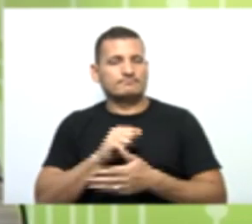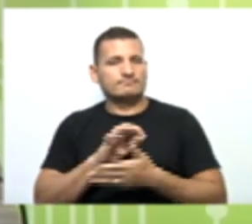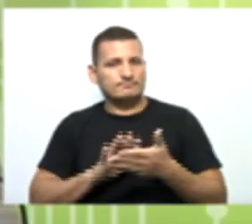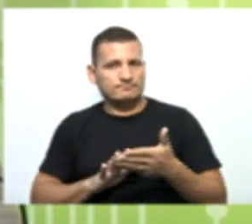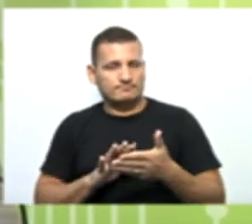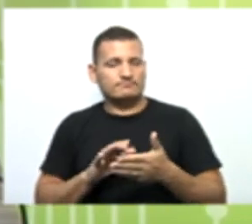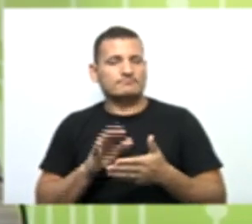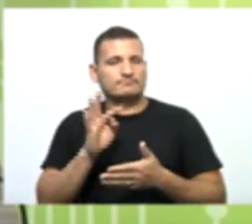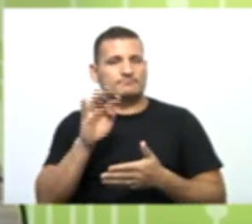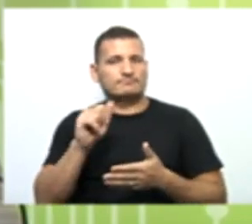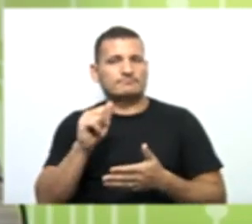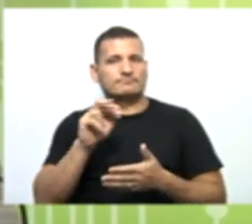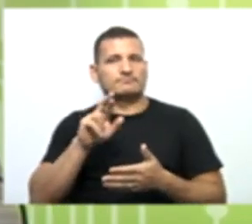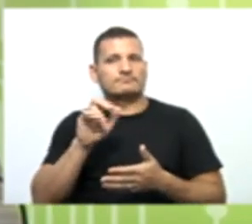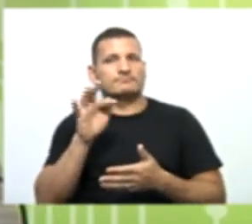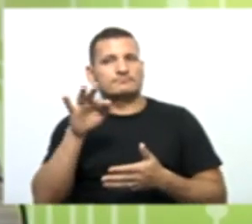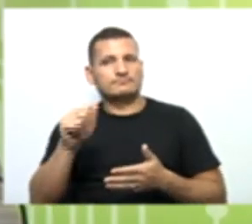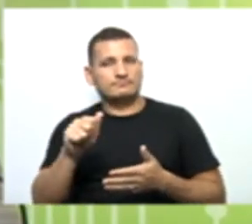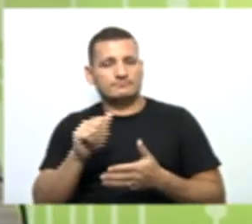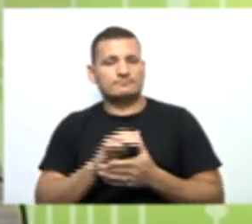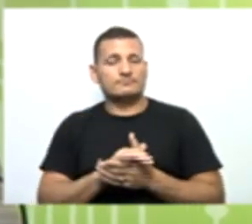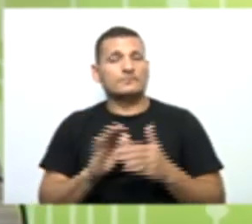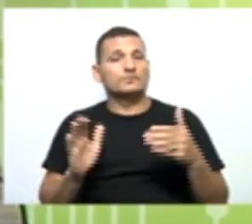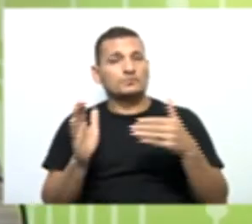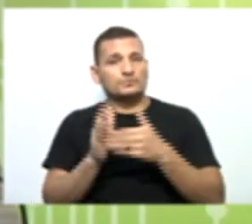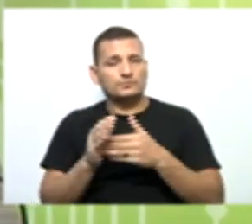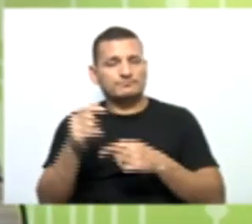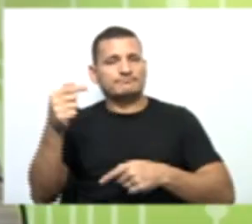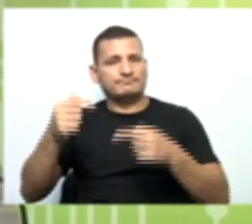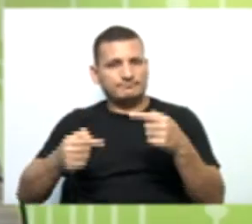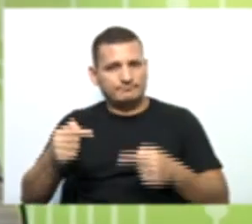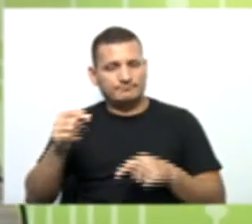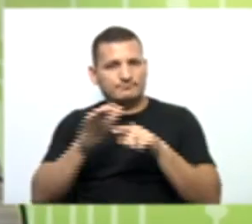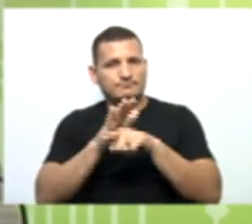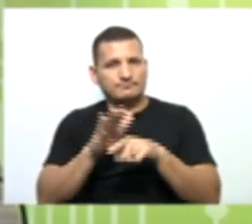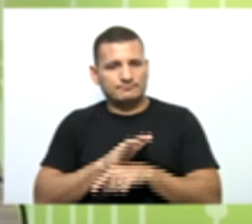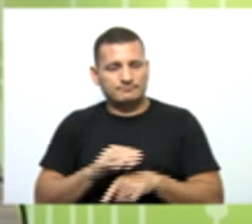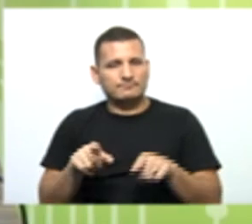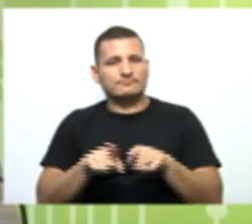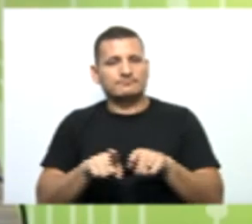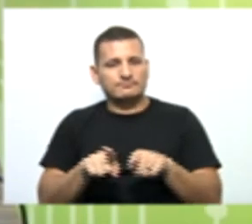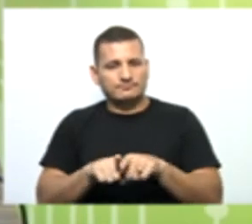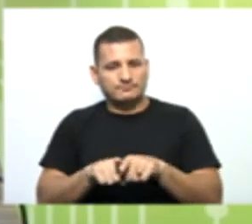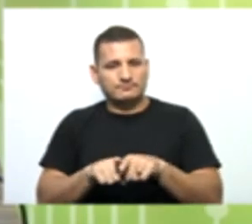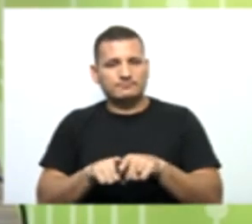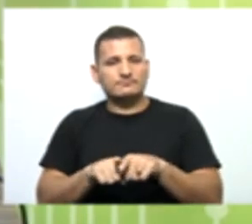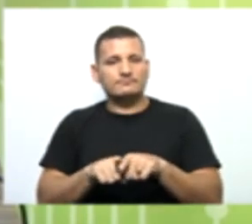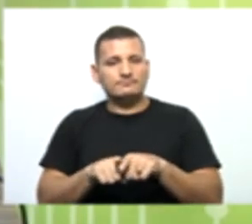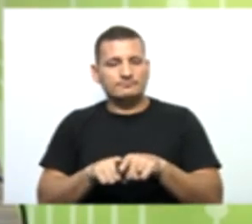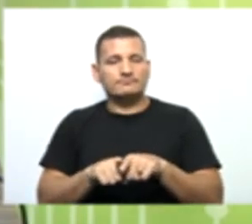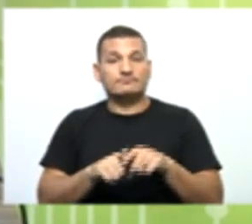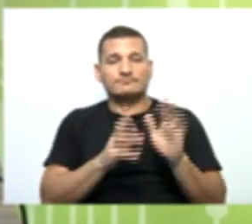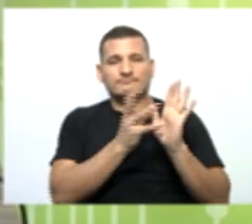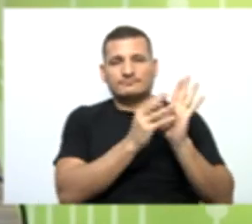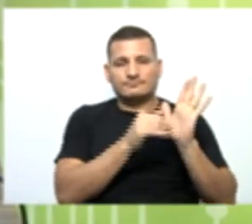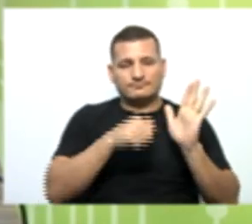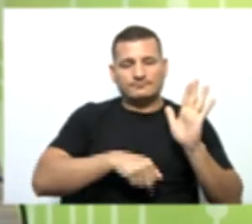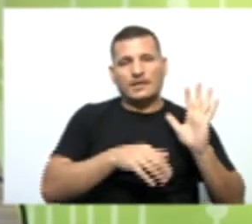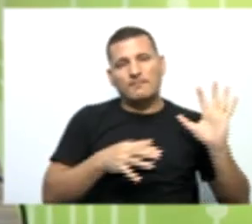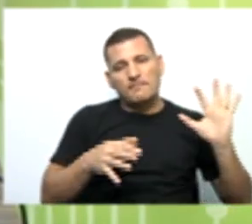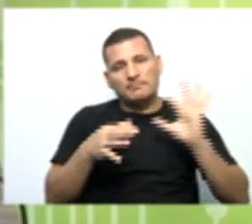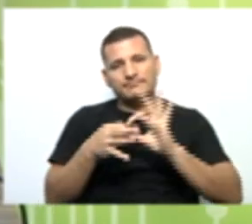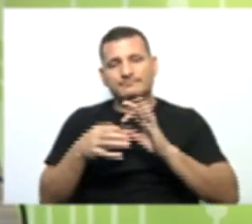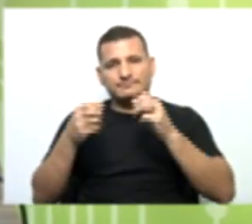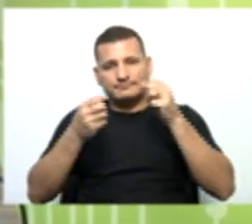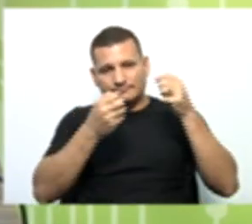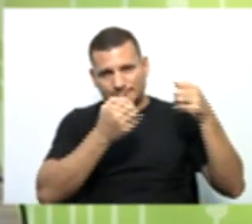a tarefa. E por último, um questionário também, do mesmo jeito, com base nos conteúdos que foram explicados em sala